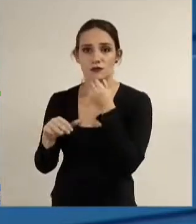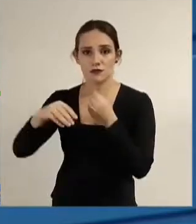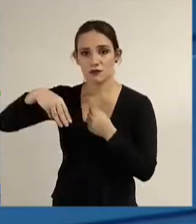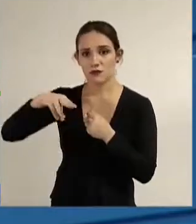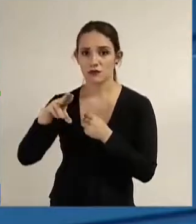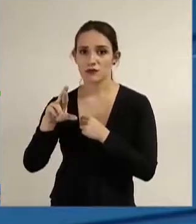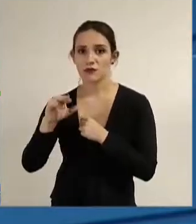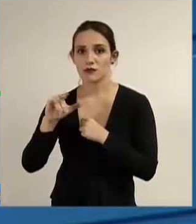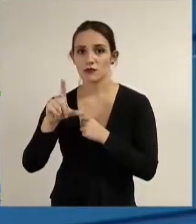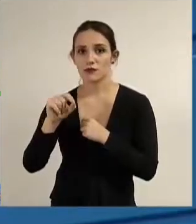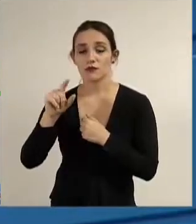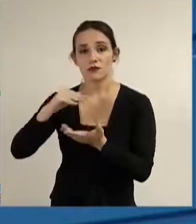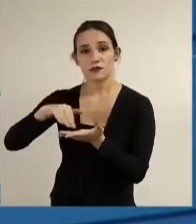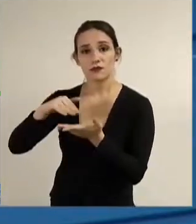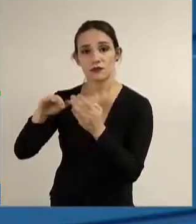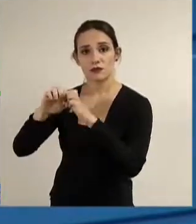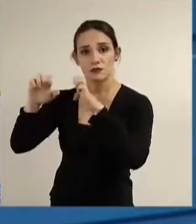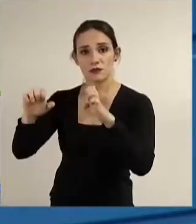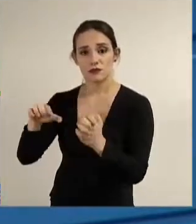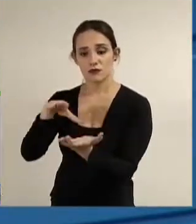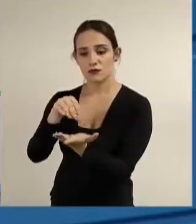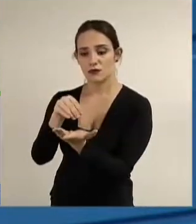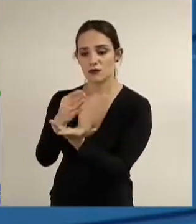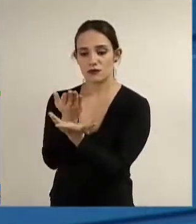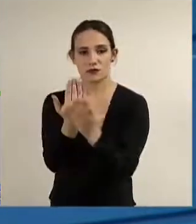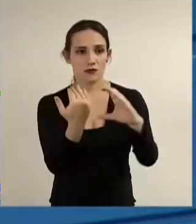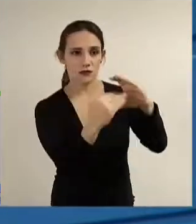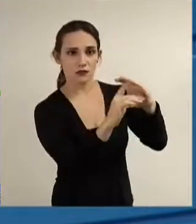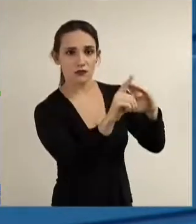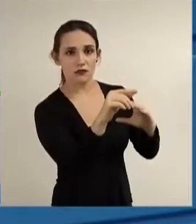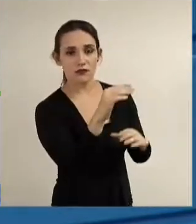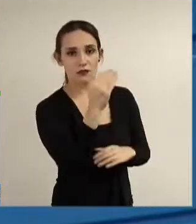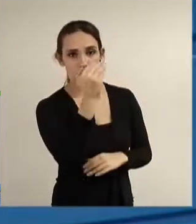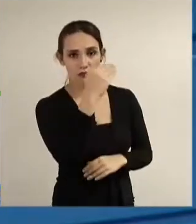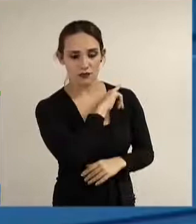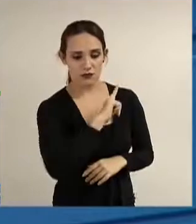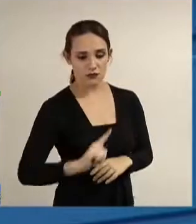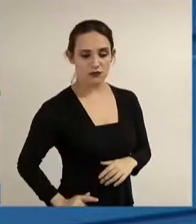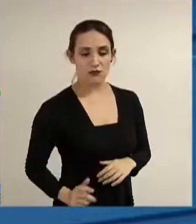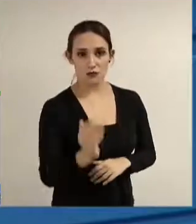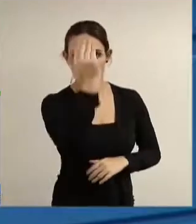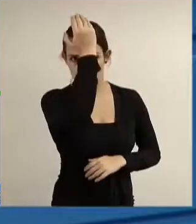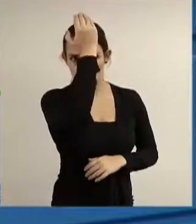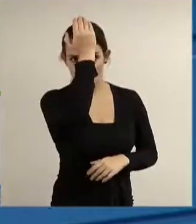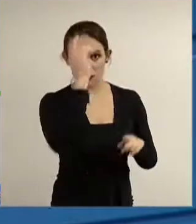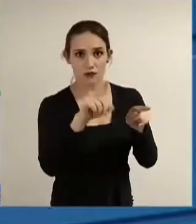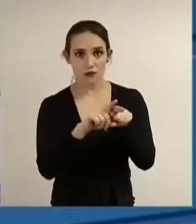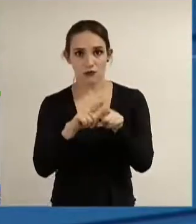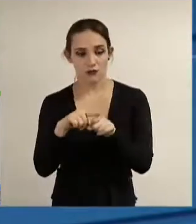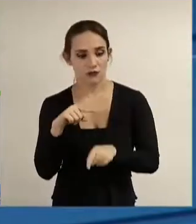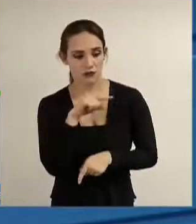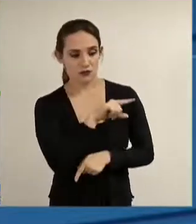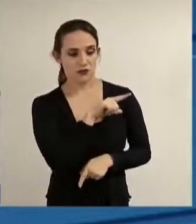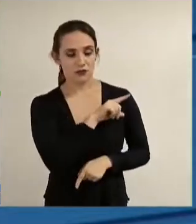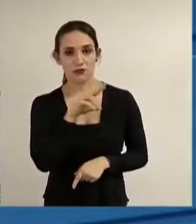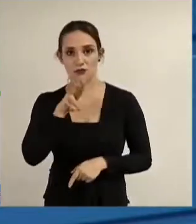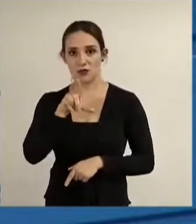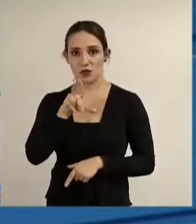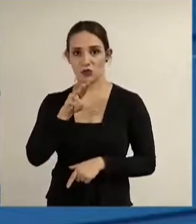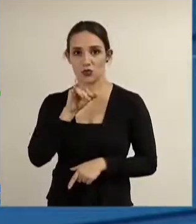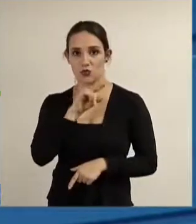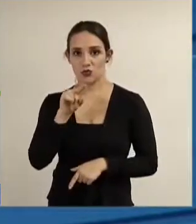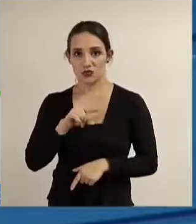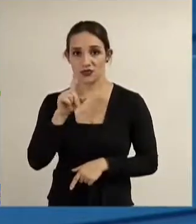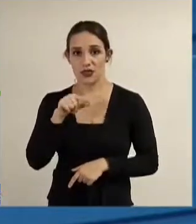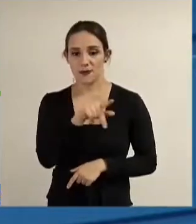secretário de Estado de Infraestrutura, com cópia ao excelentíssimo senhor Reinaldo Azambuja, governador do Estado, e ao senhor Luiz Roberto Martins de Araújo, diretor-presidente